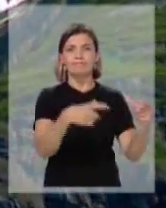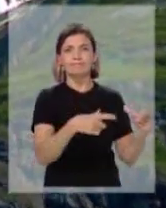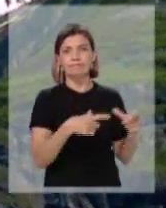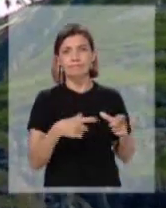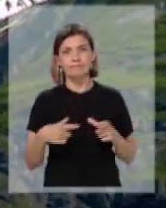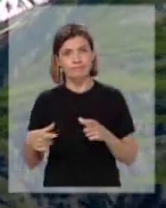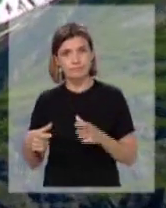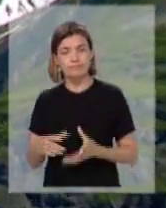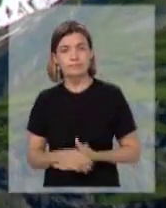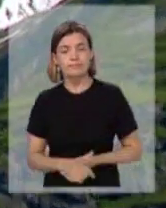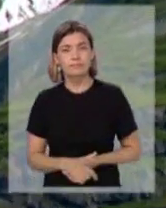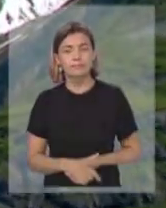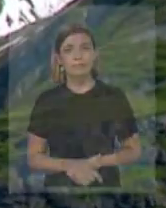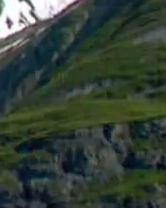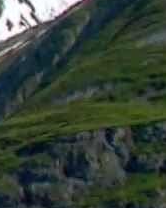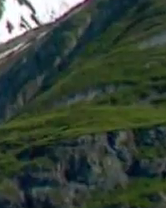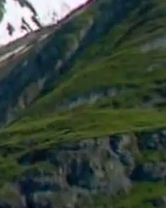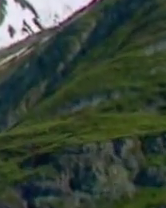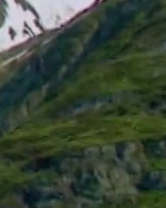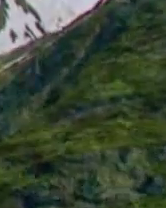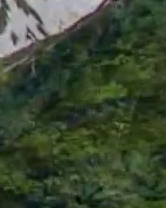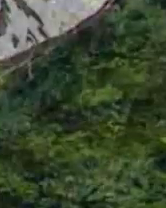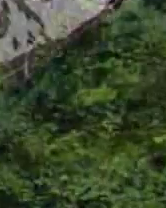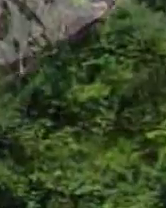diversos ambientes.